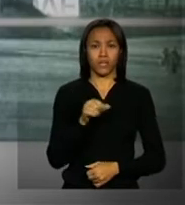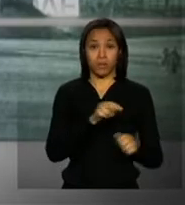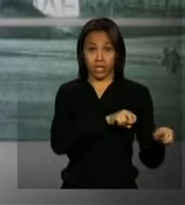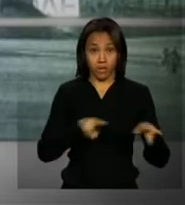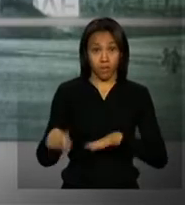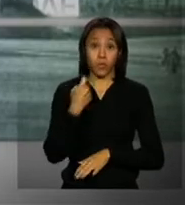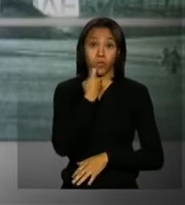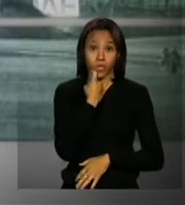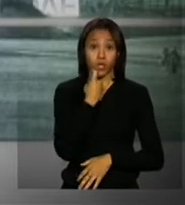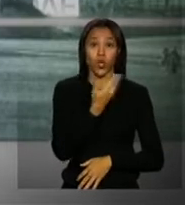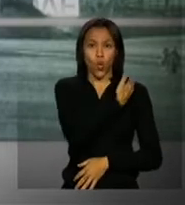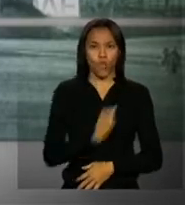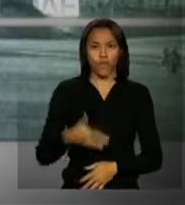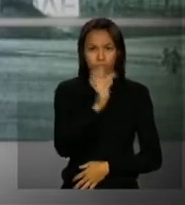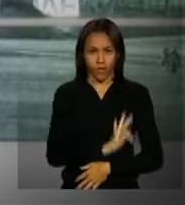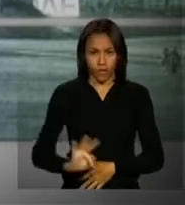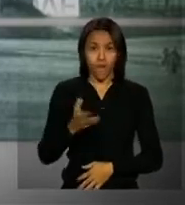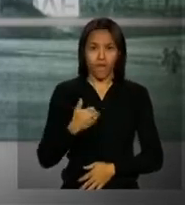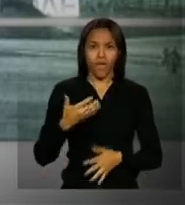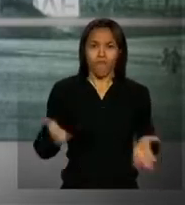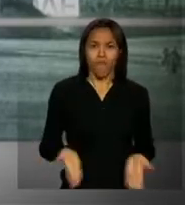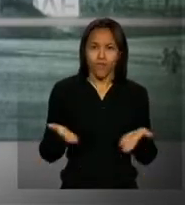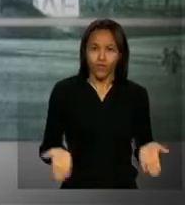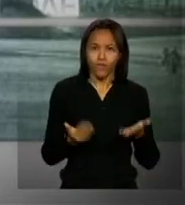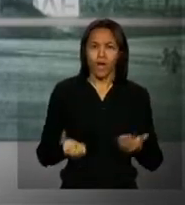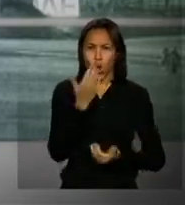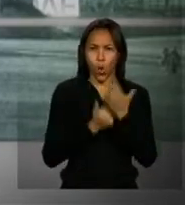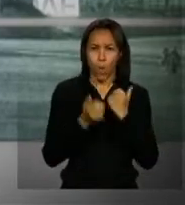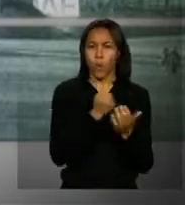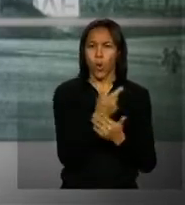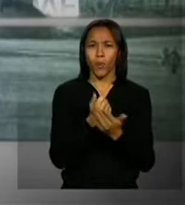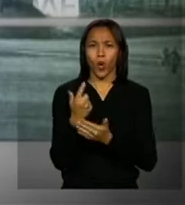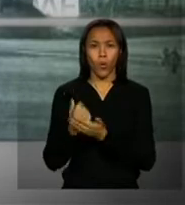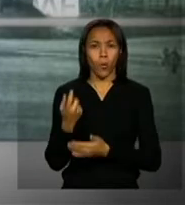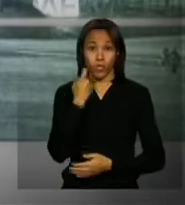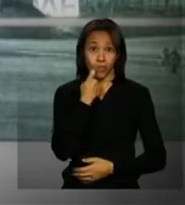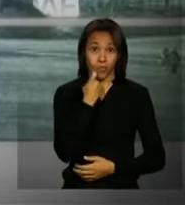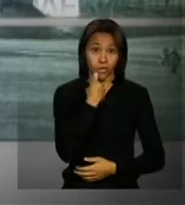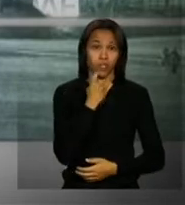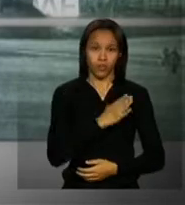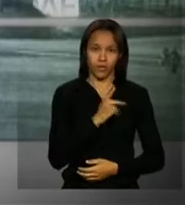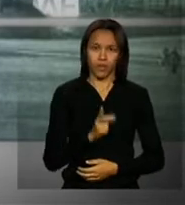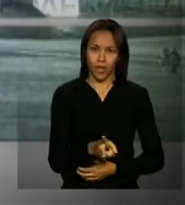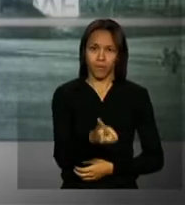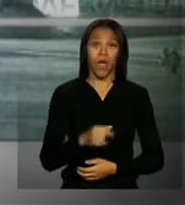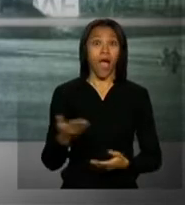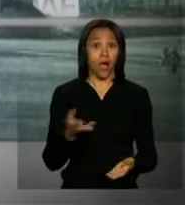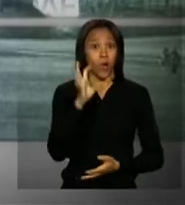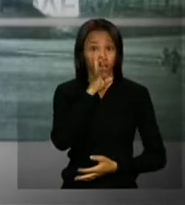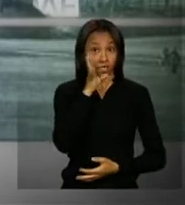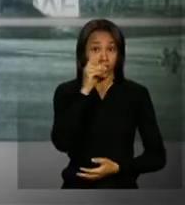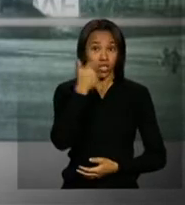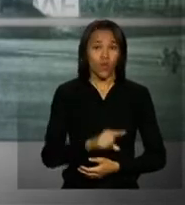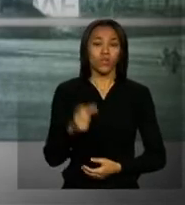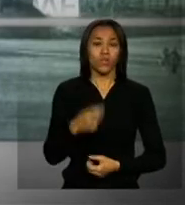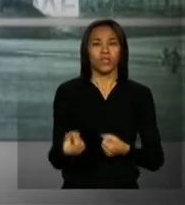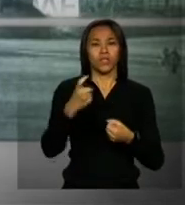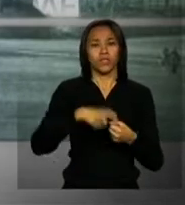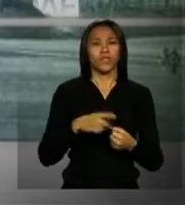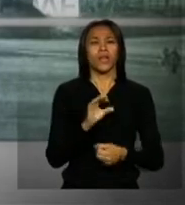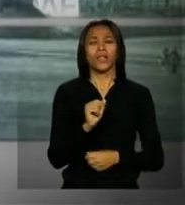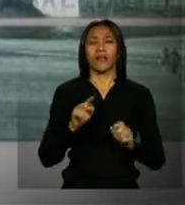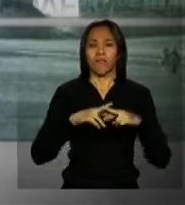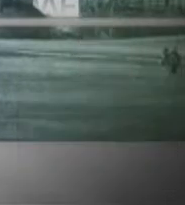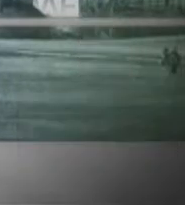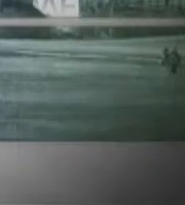semana do peixe o governo federal querem incentivar o consumo regular do Pescado assista agora a reapresentação da